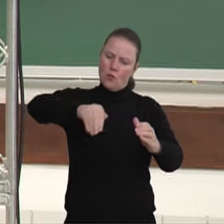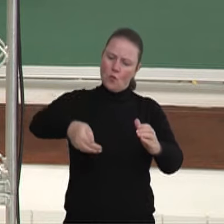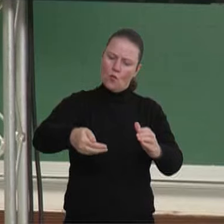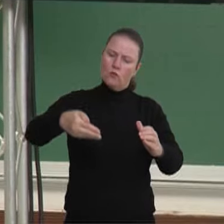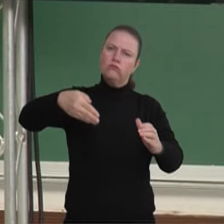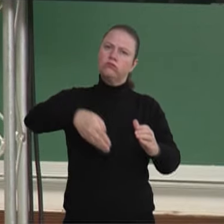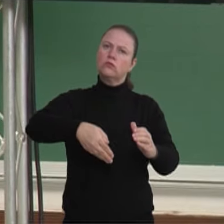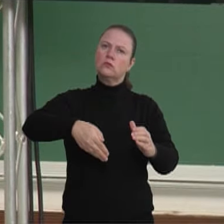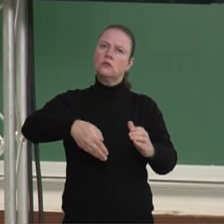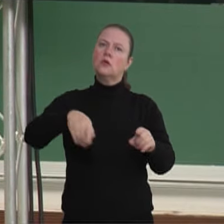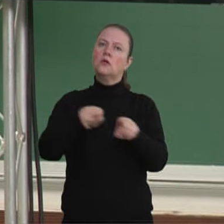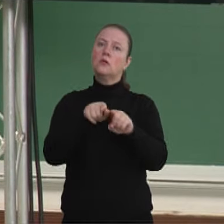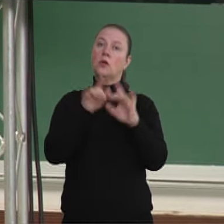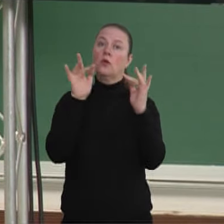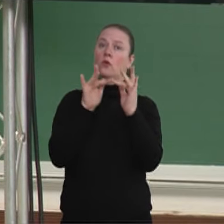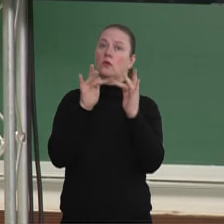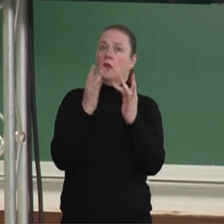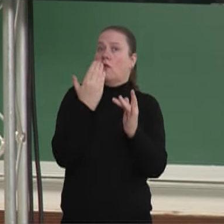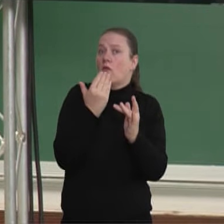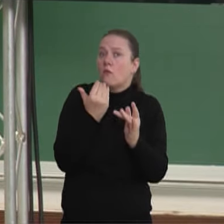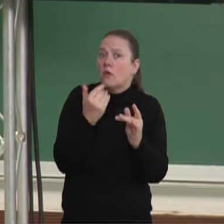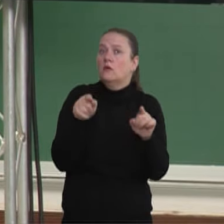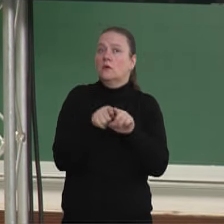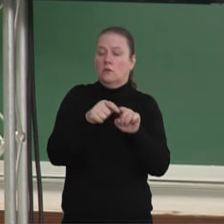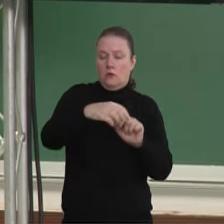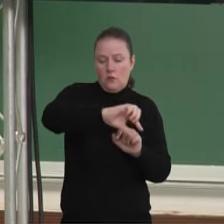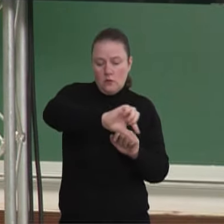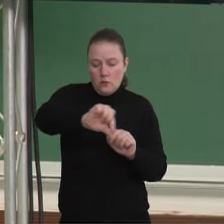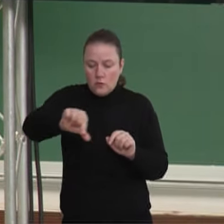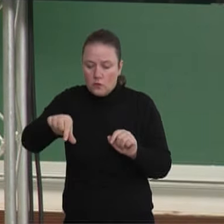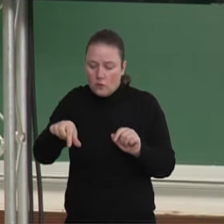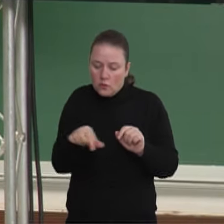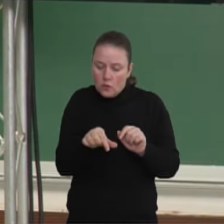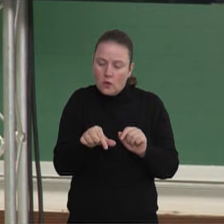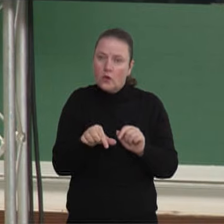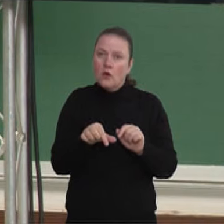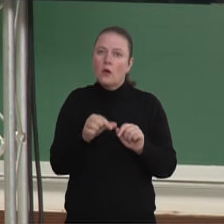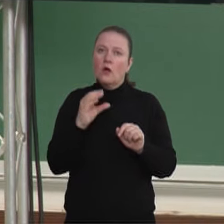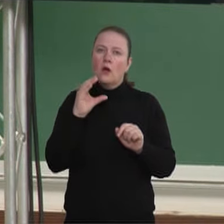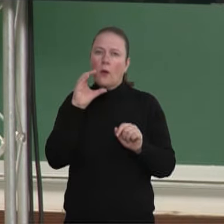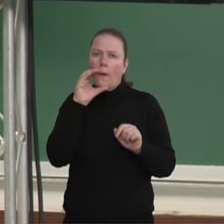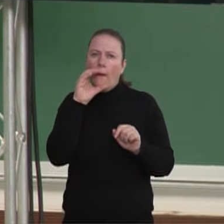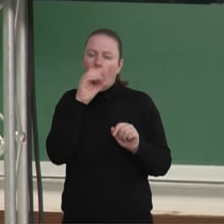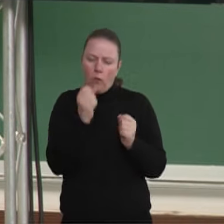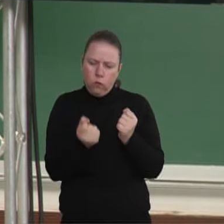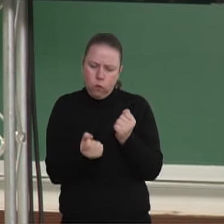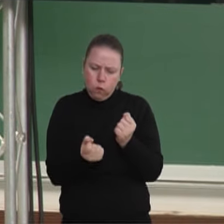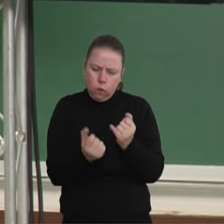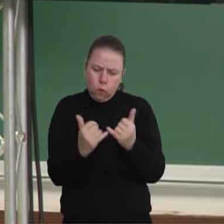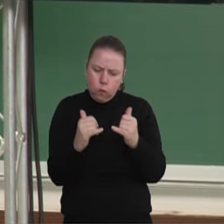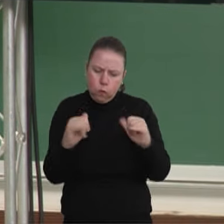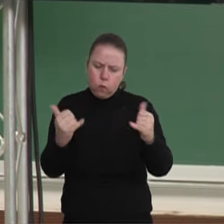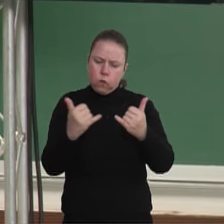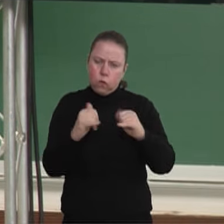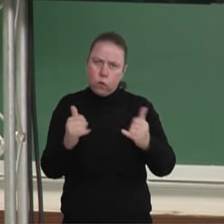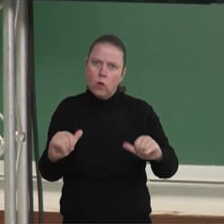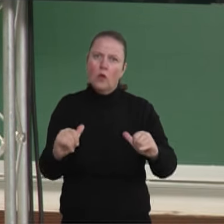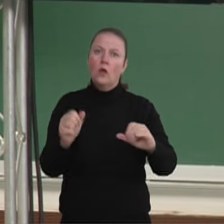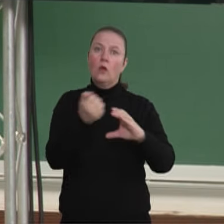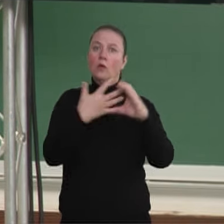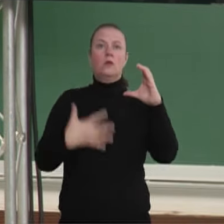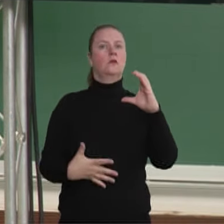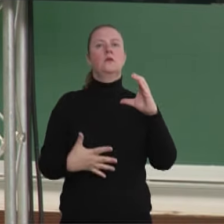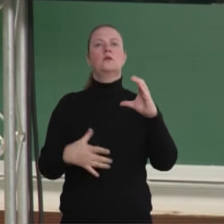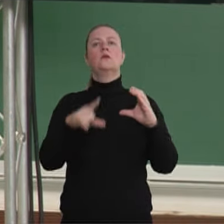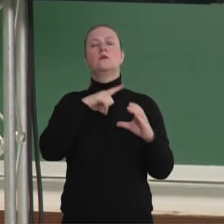o alimento ou até com as bordas da panela. E o que acontece? O calor vai se transferindo gradativamente. Então isso é uma caracterização que